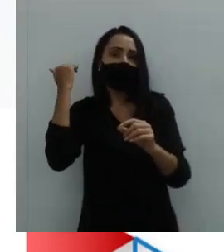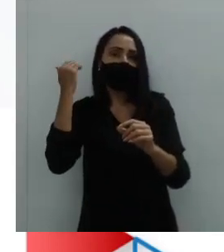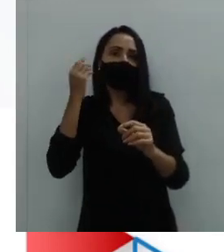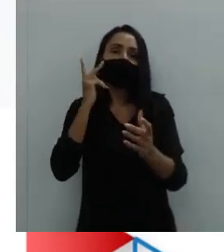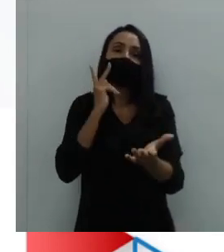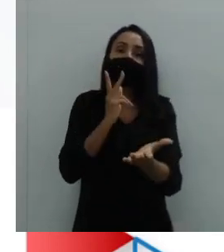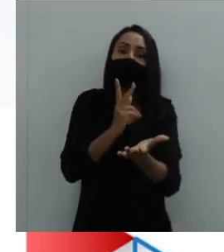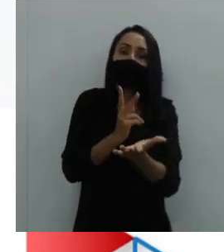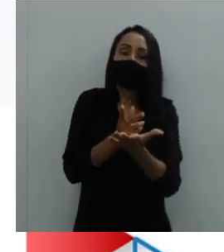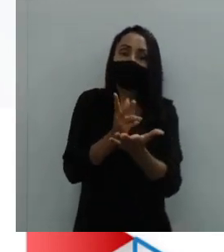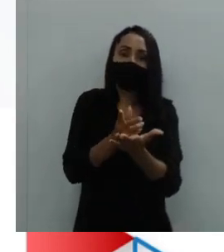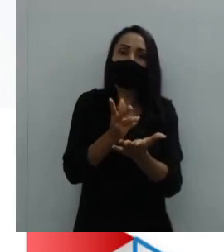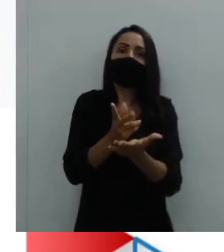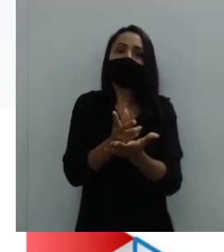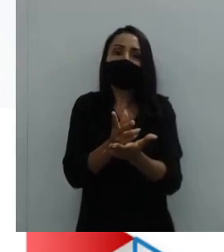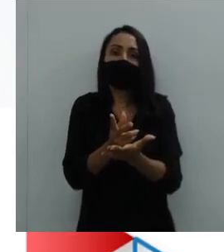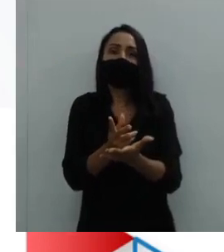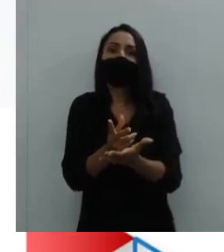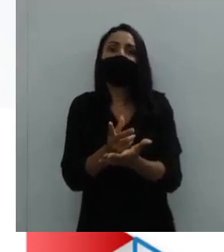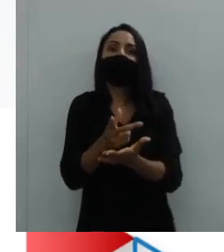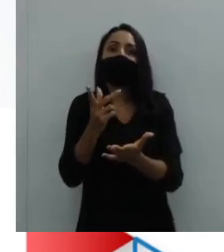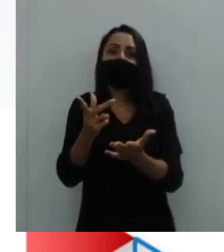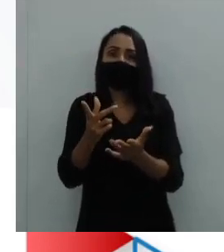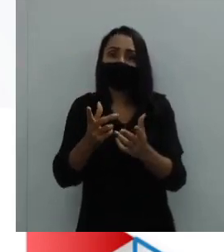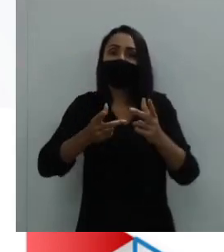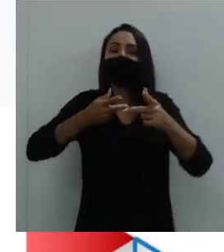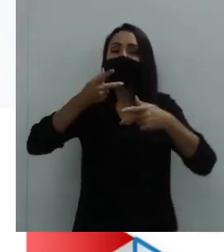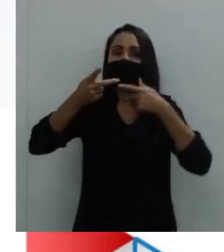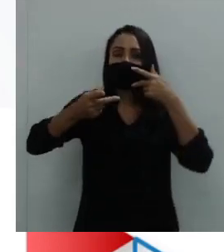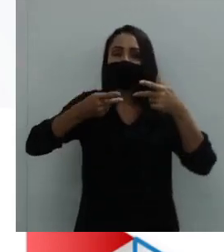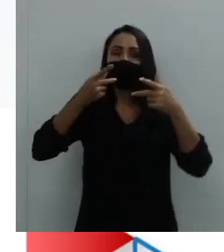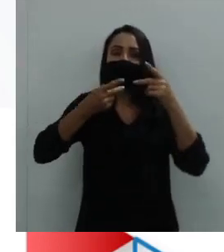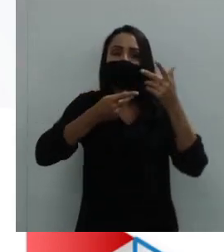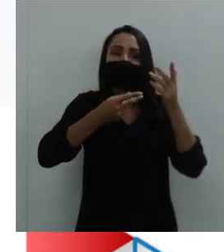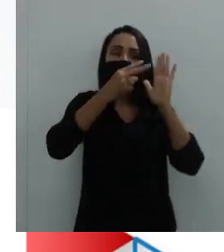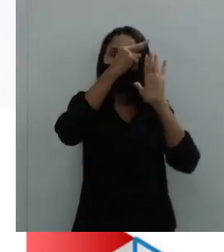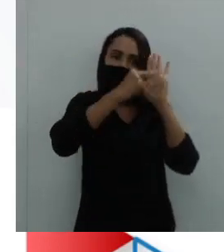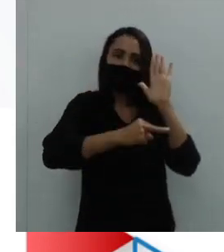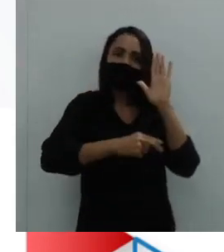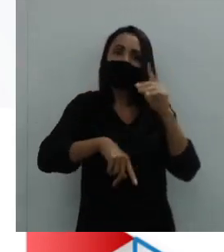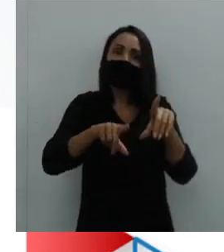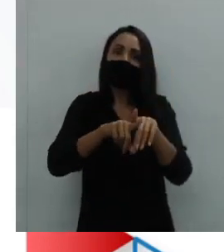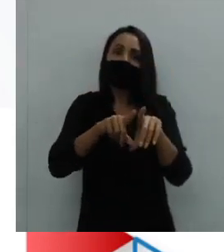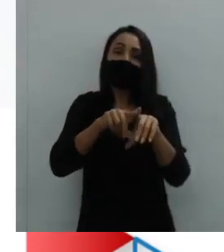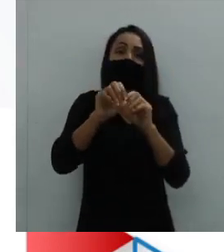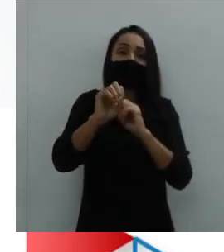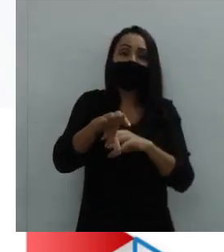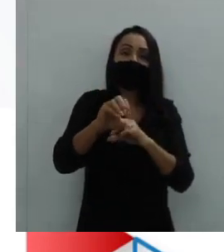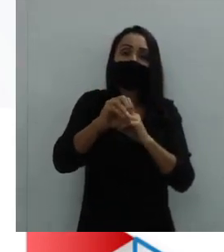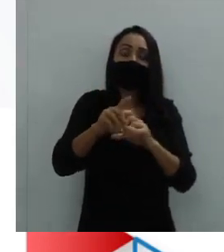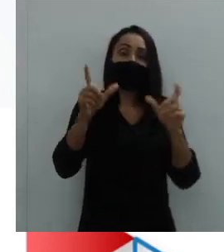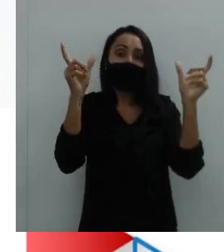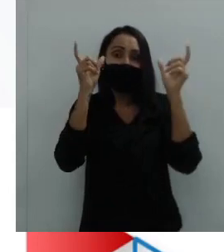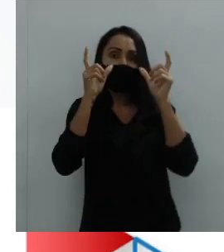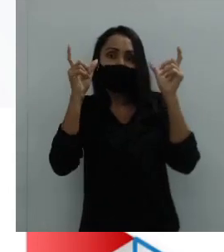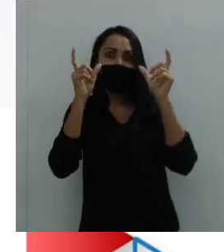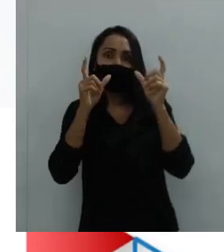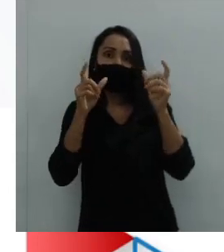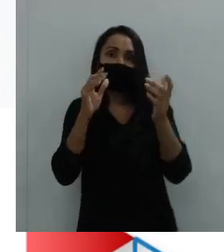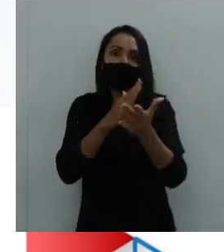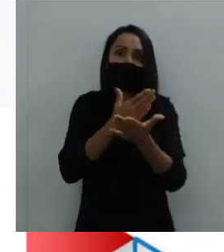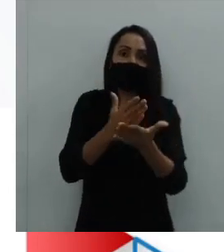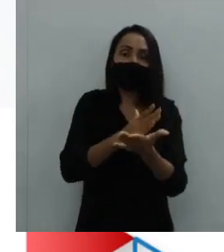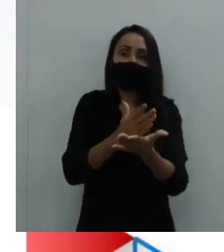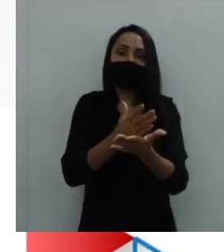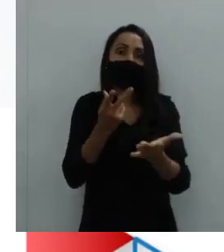continuam a ser contadas e lidas porque ensinam alertam sobre algo que podem